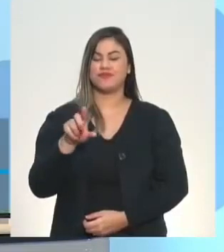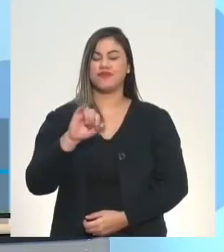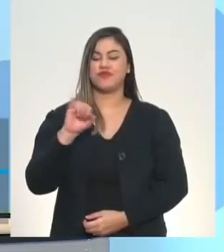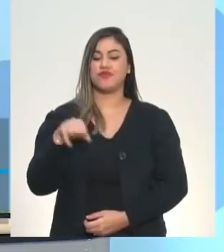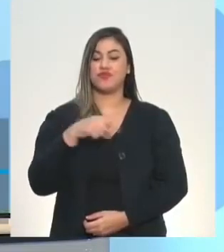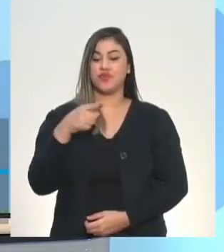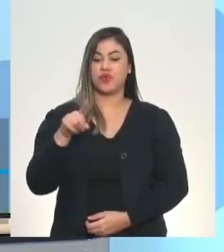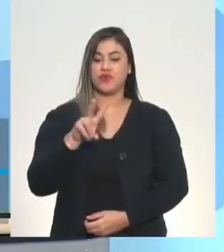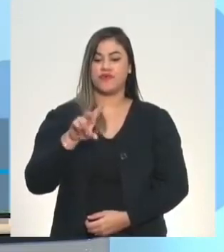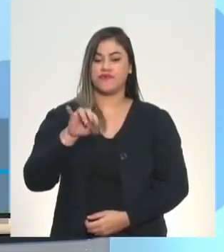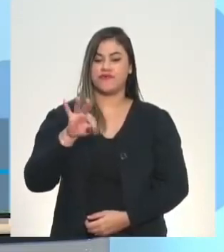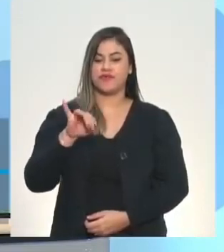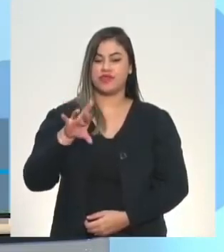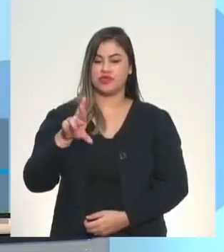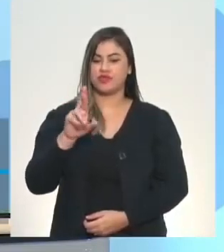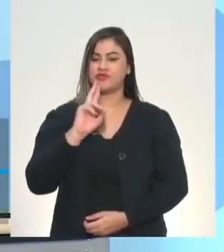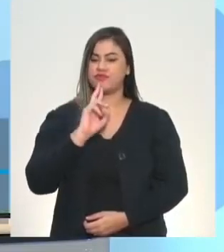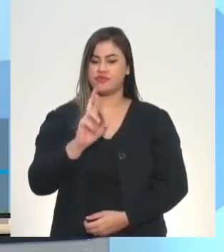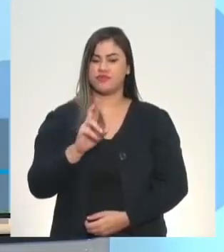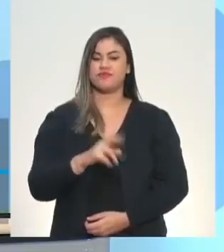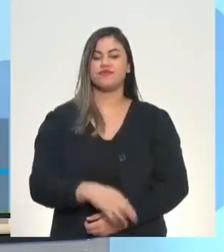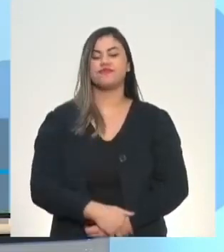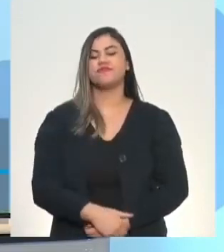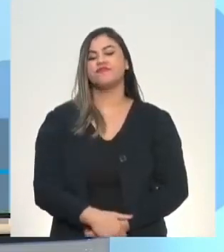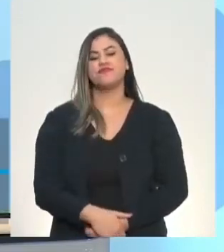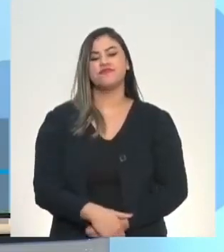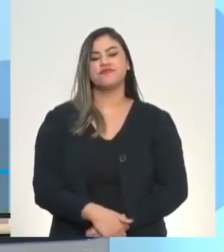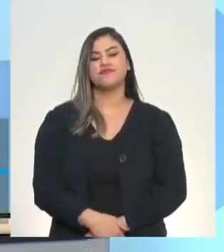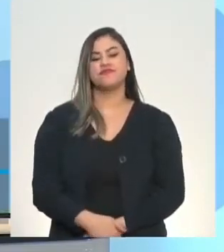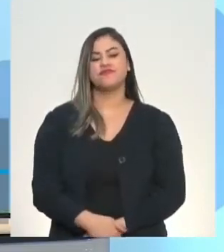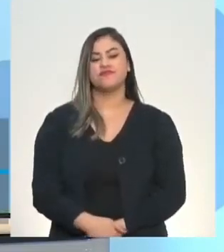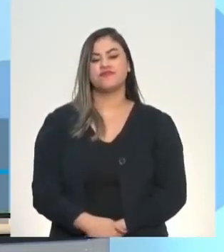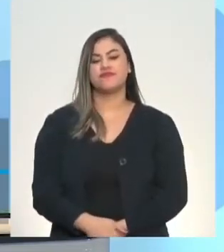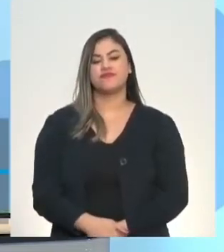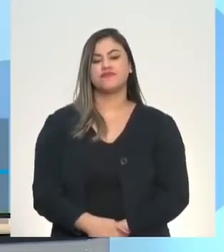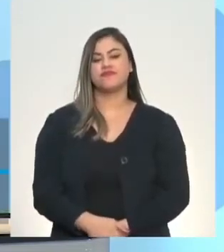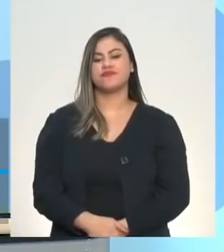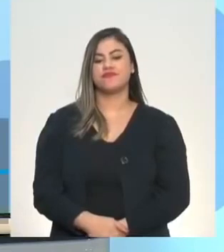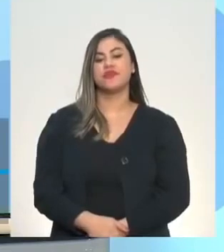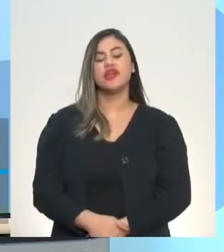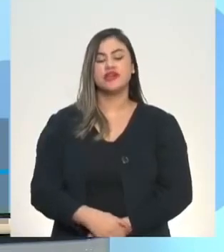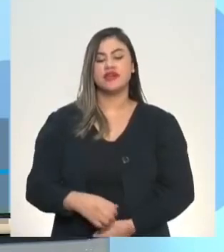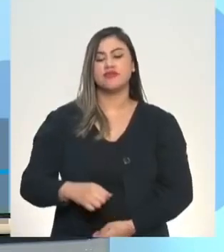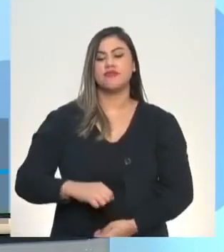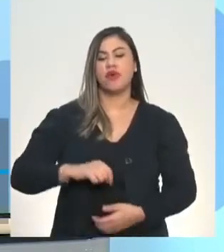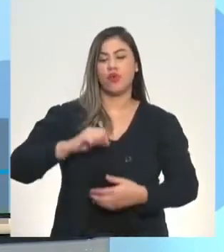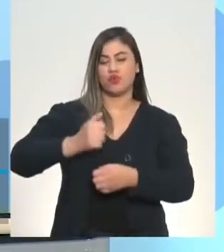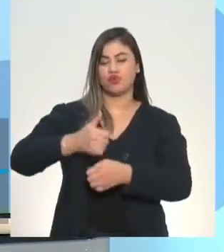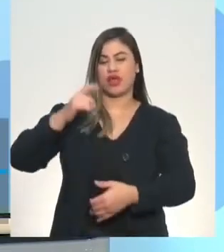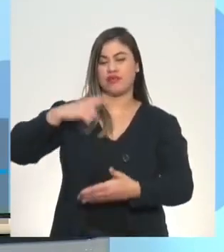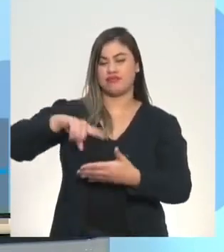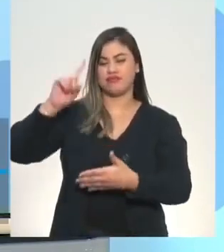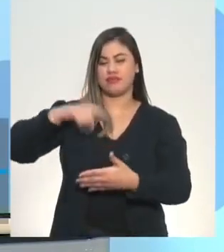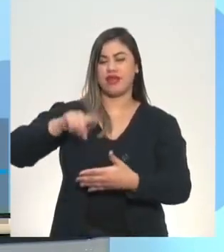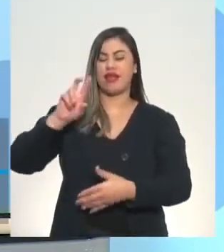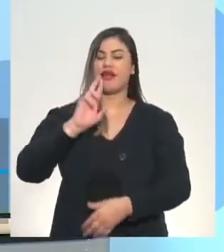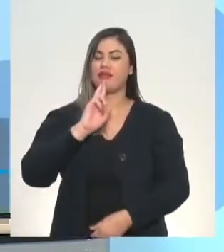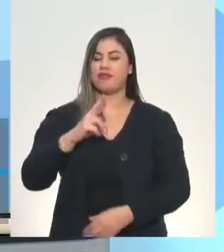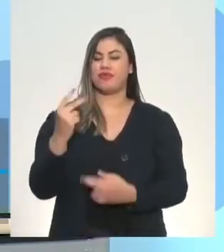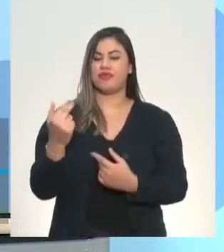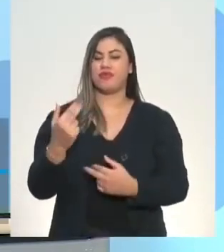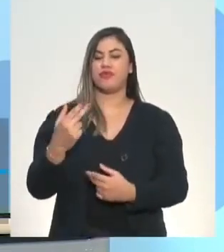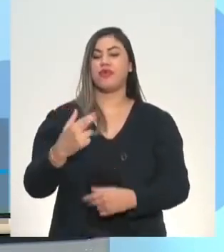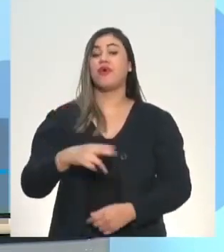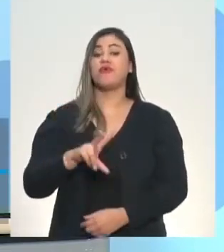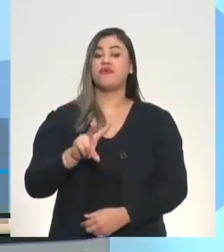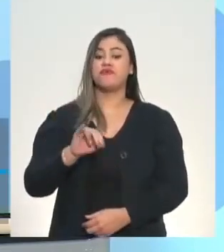gente he was born in 1997 and died in 1994. E a gente tem subindo as mesmas respostinhas aqui. O Vitor mandou para a gente he was